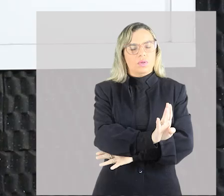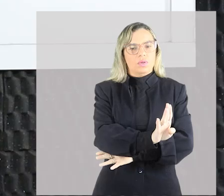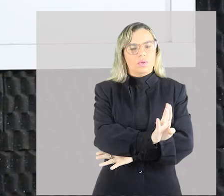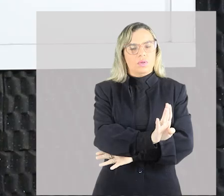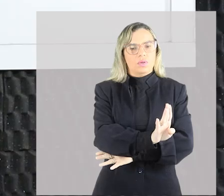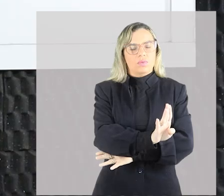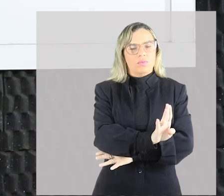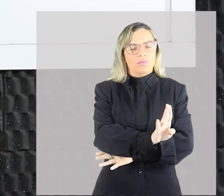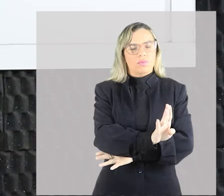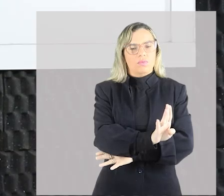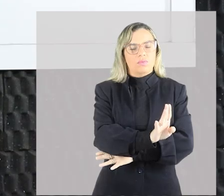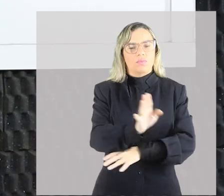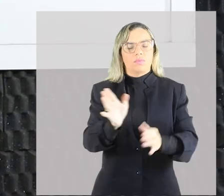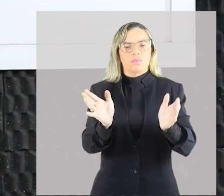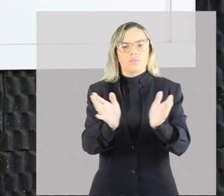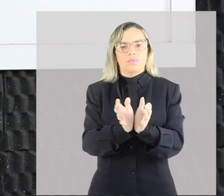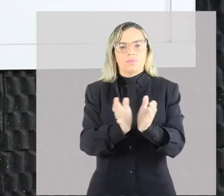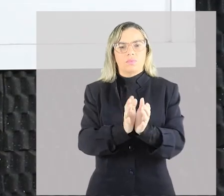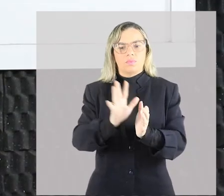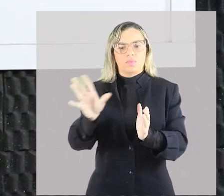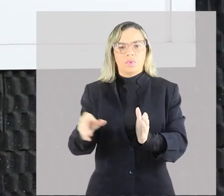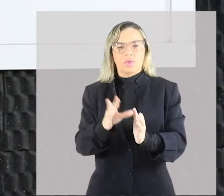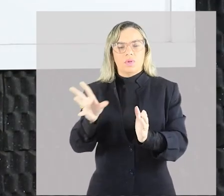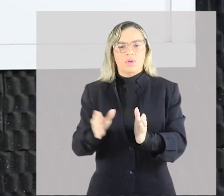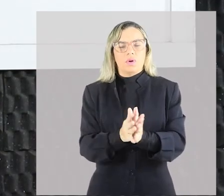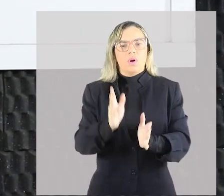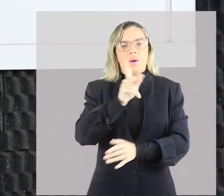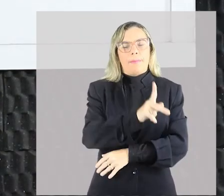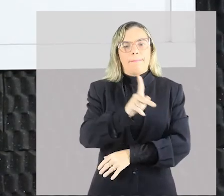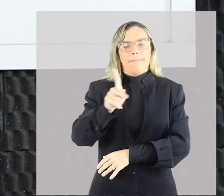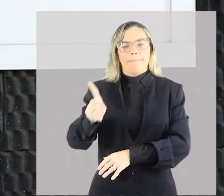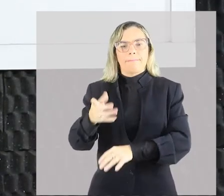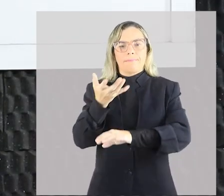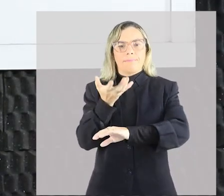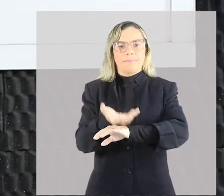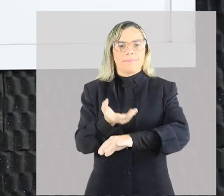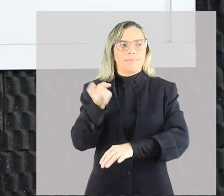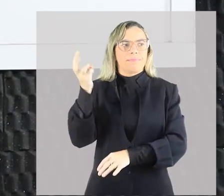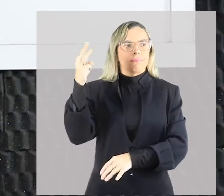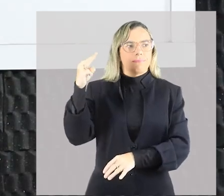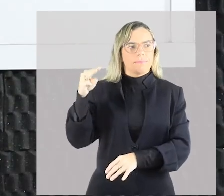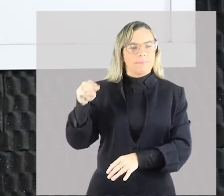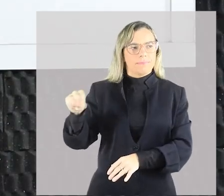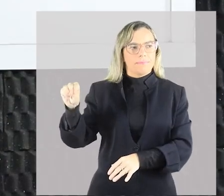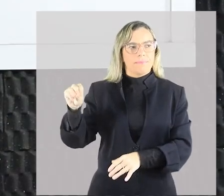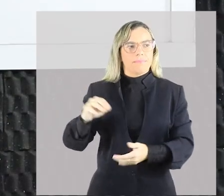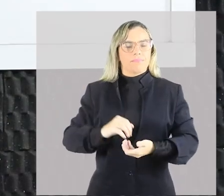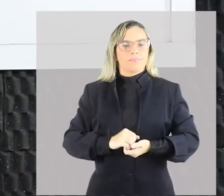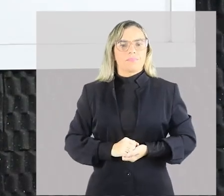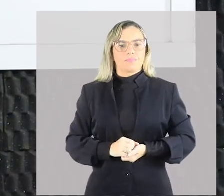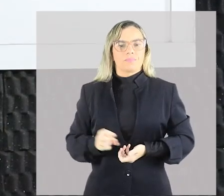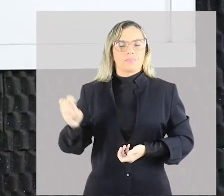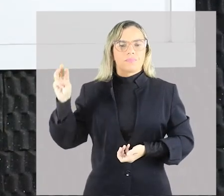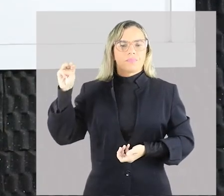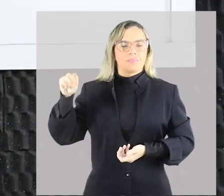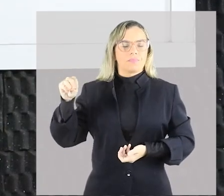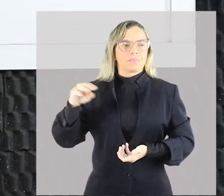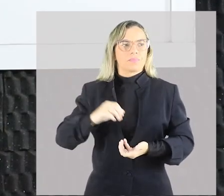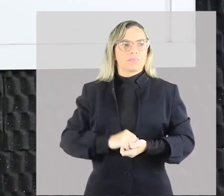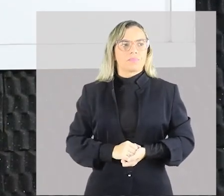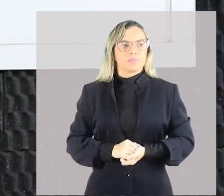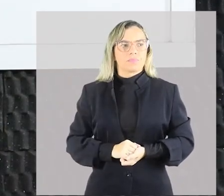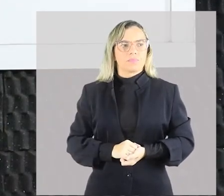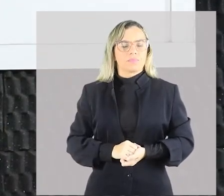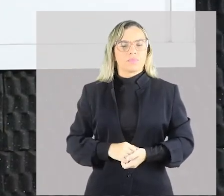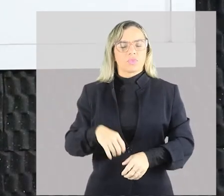de matemática. Professores de matemática do Estado